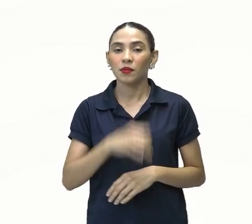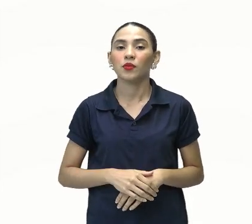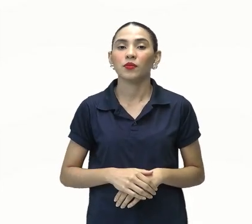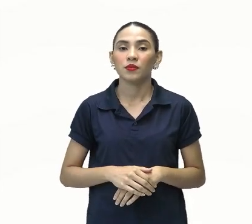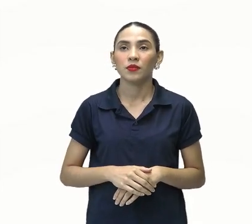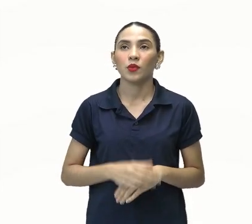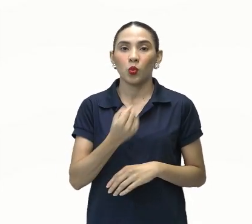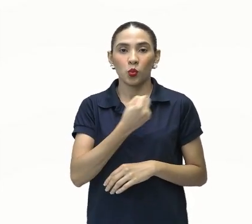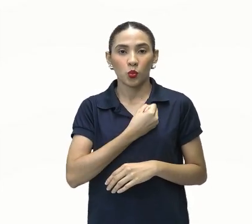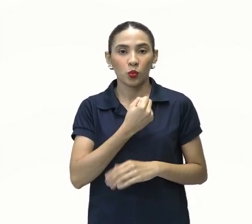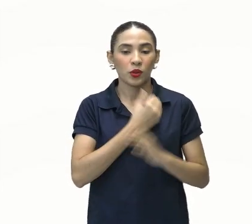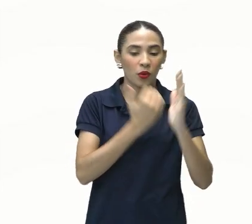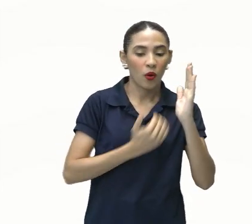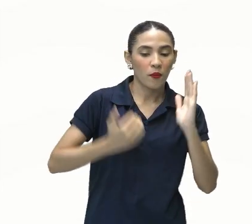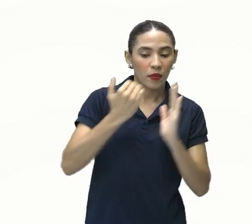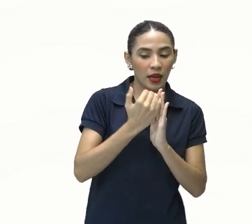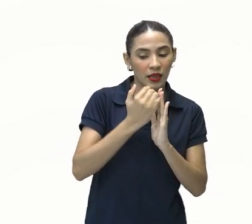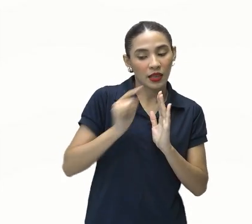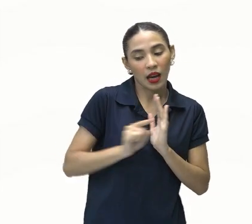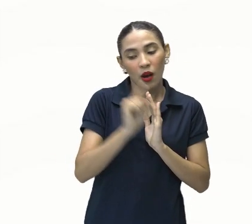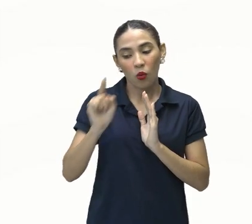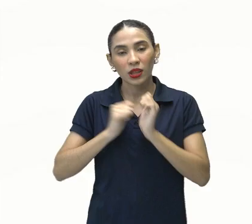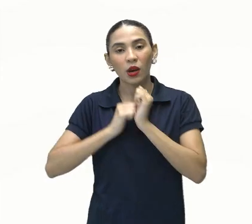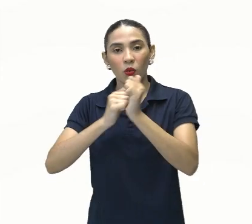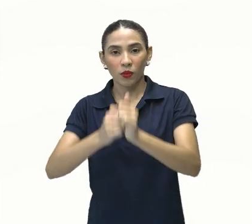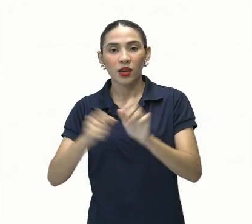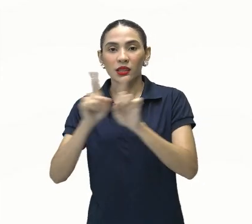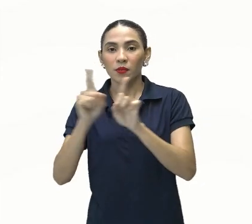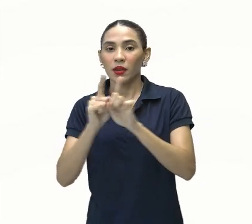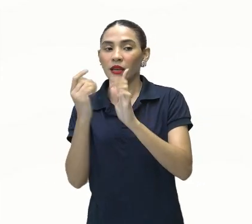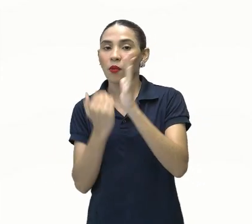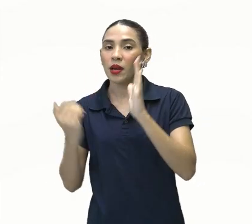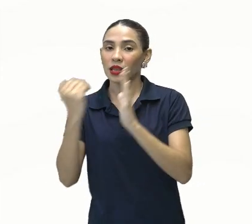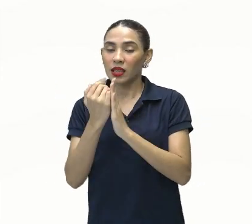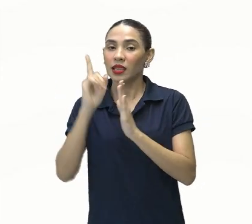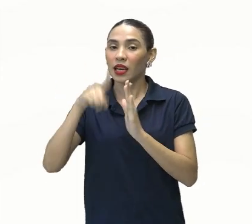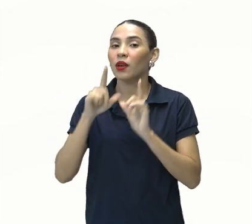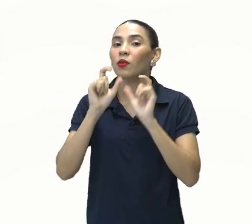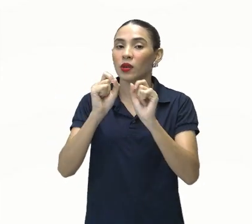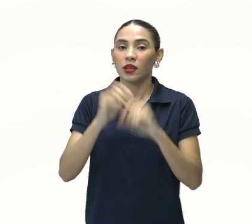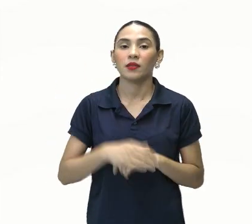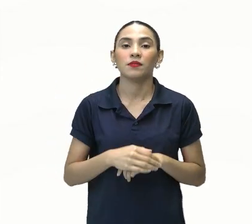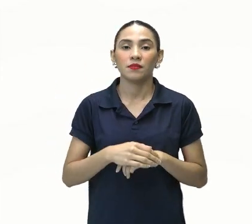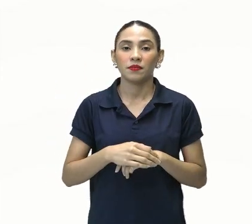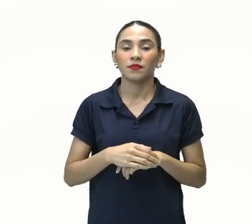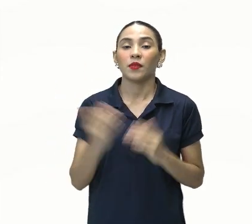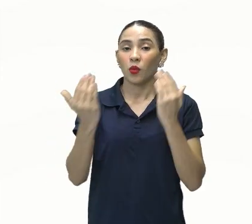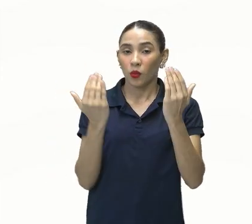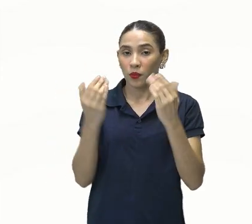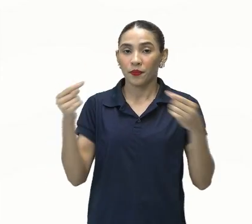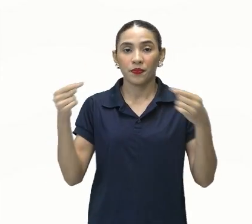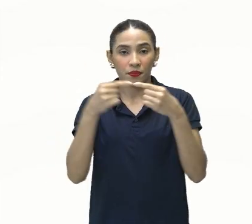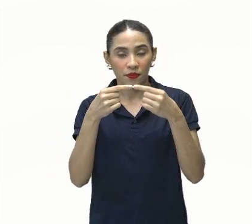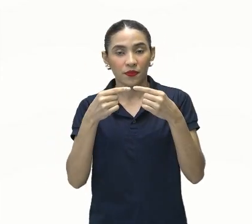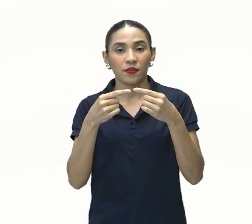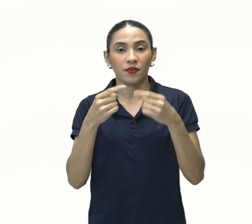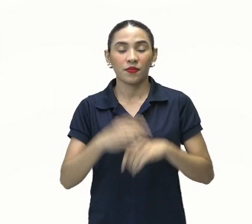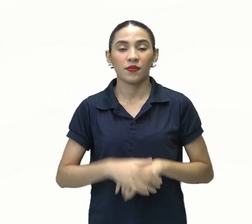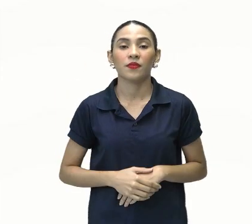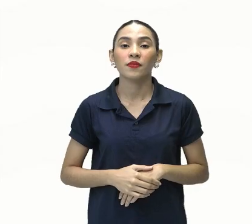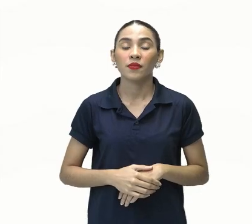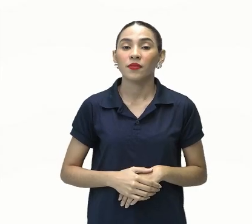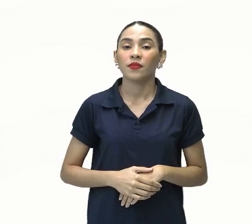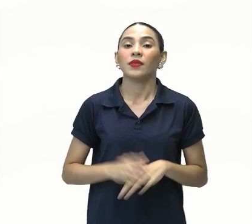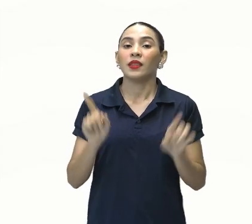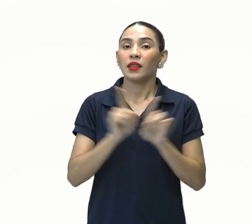grandeza aumenta e a outra acompanha também aumentando, são grandezas diretamente proporcionais.